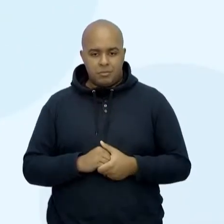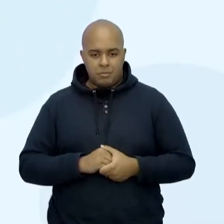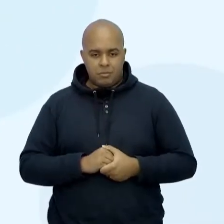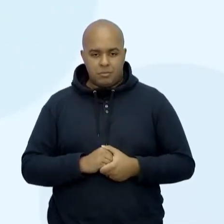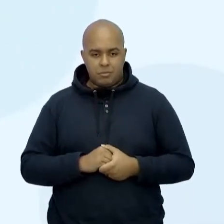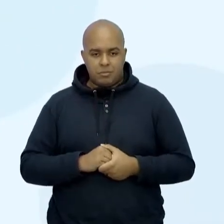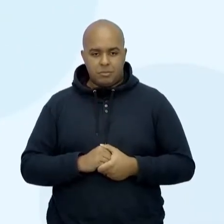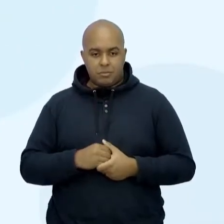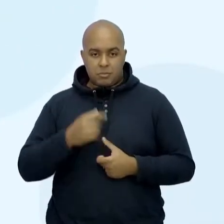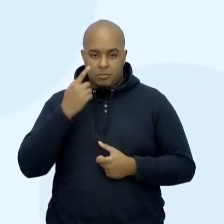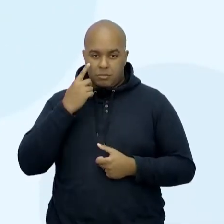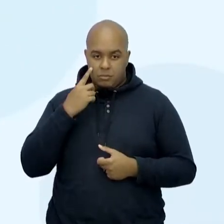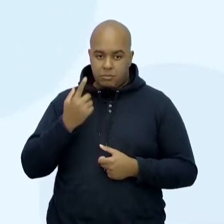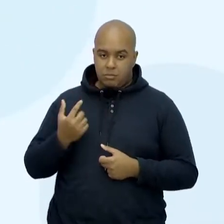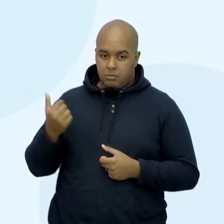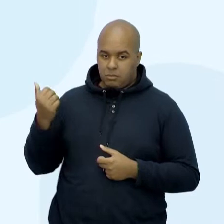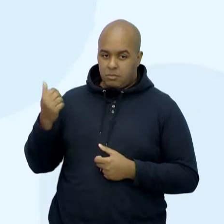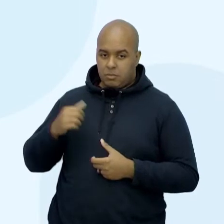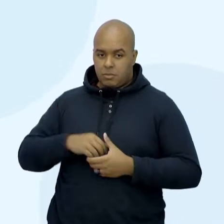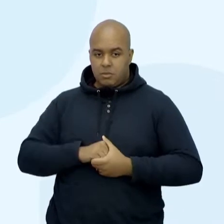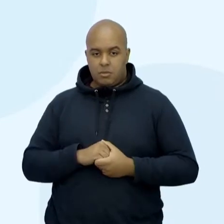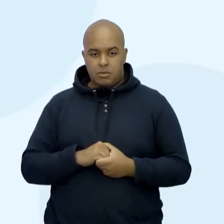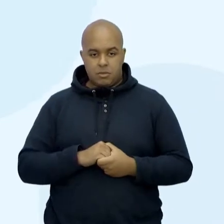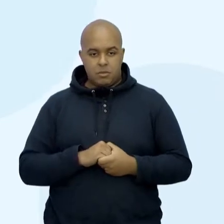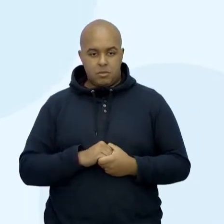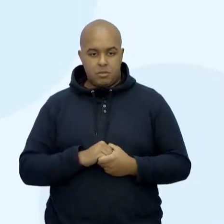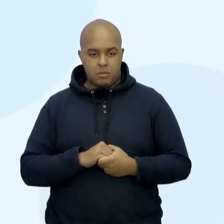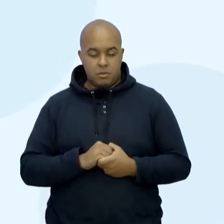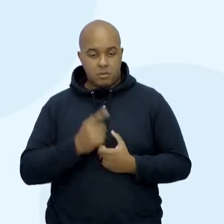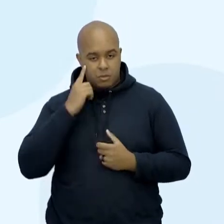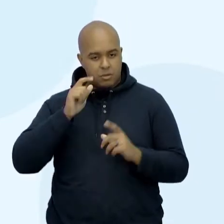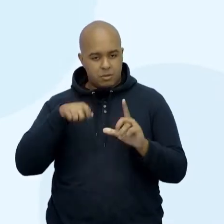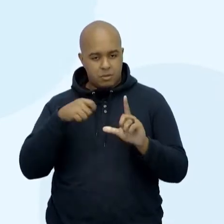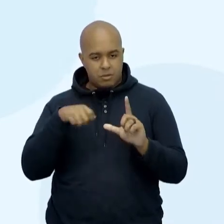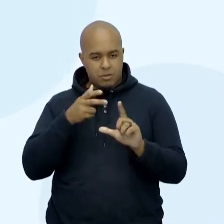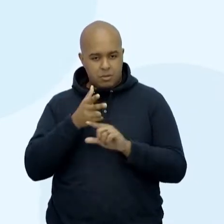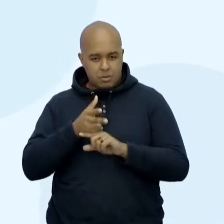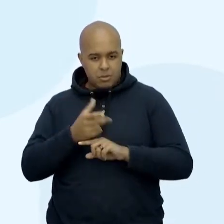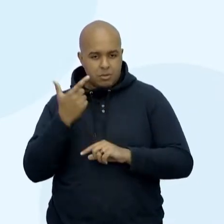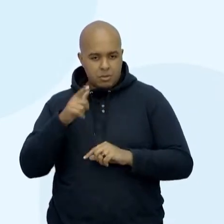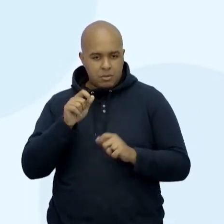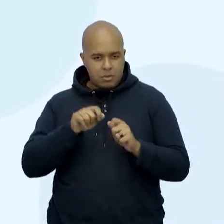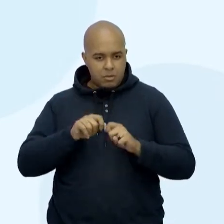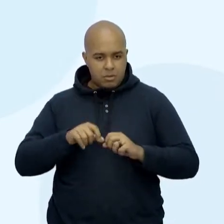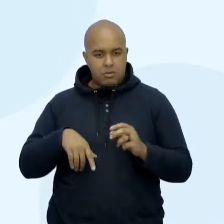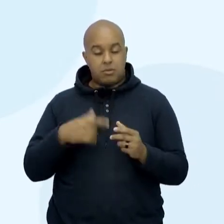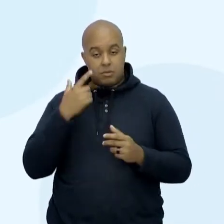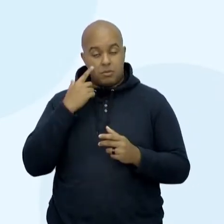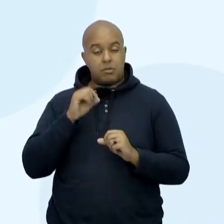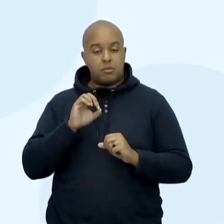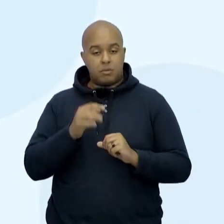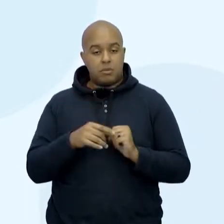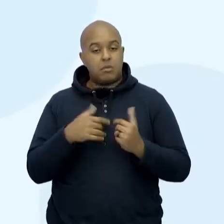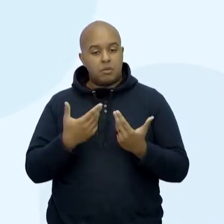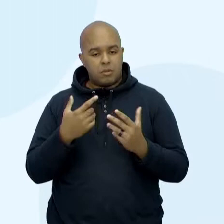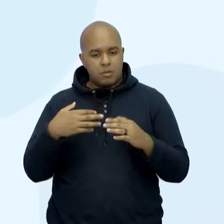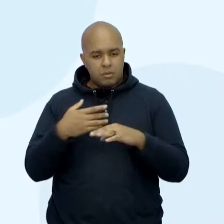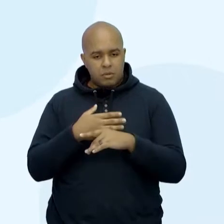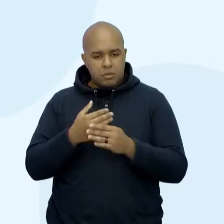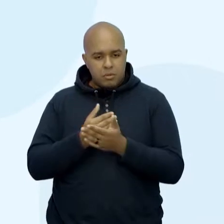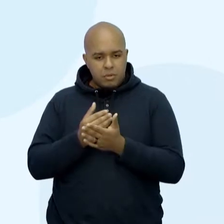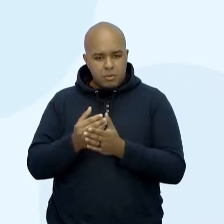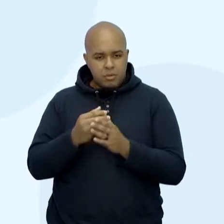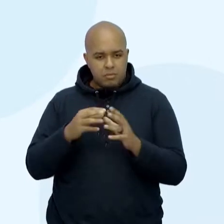ver. Olha aí. Assista esse vídeo que eu acabei de filmar aqui, ele funcionou. Veja o que acontece. Quando a corrente